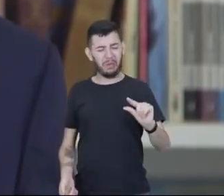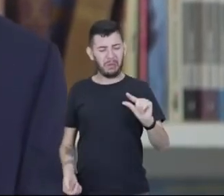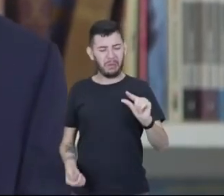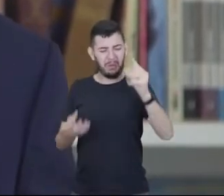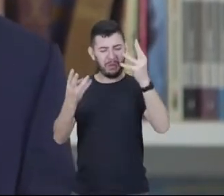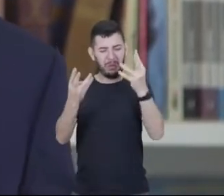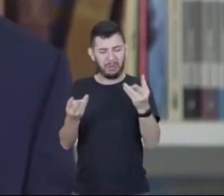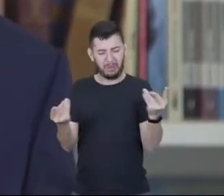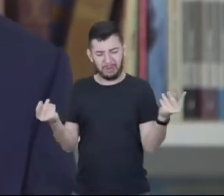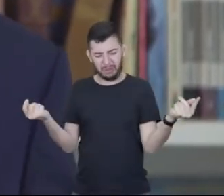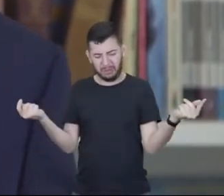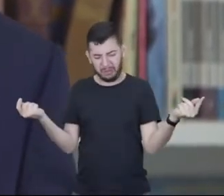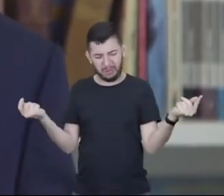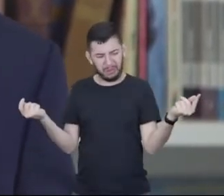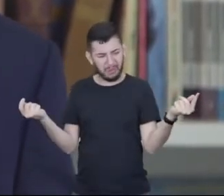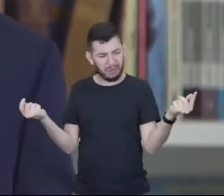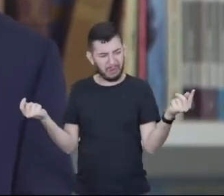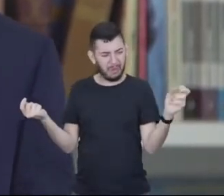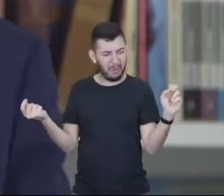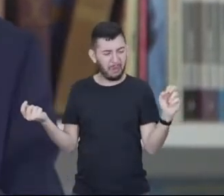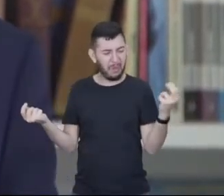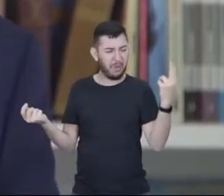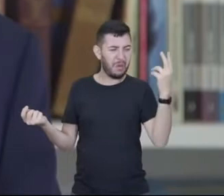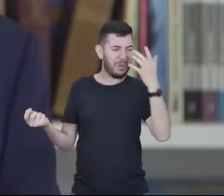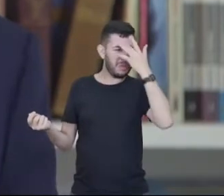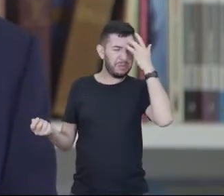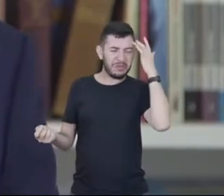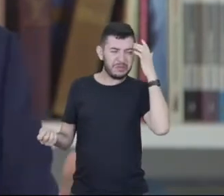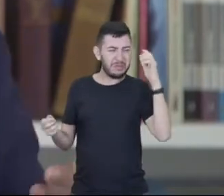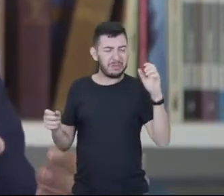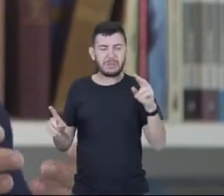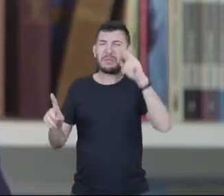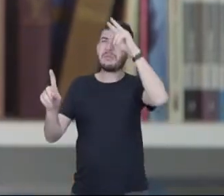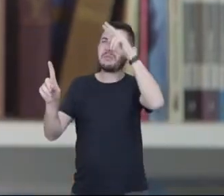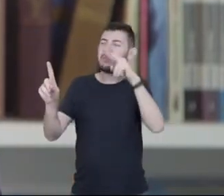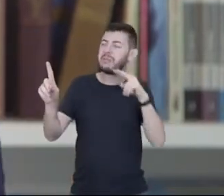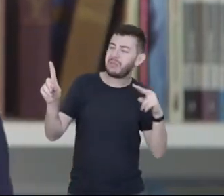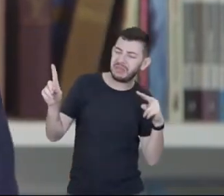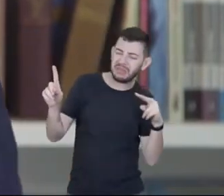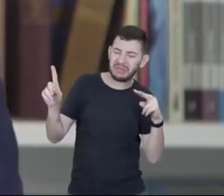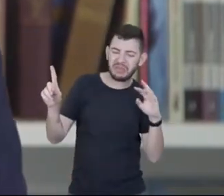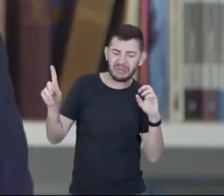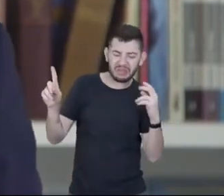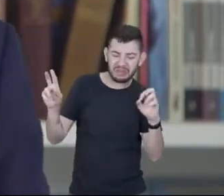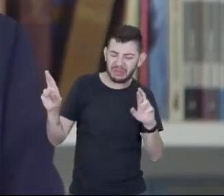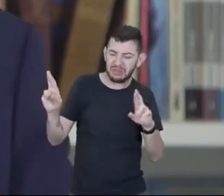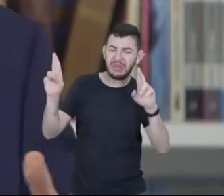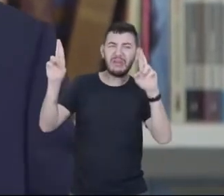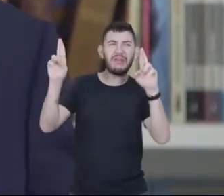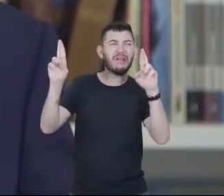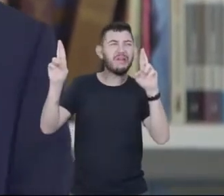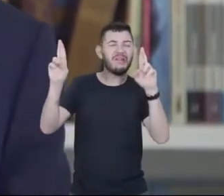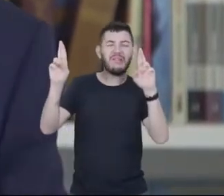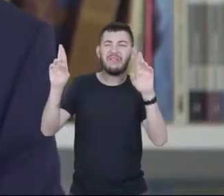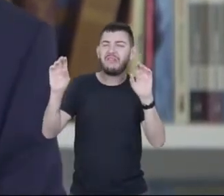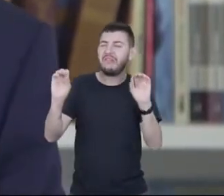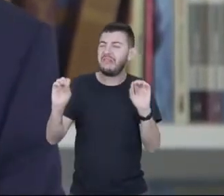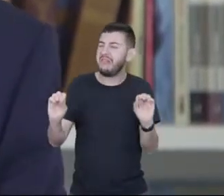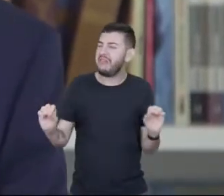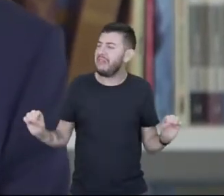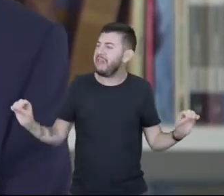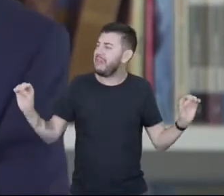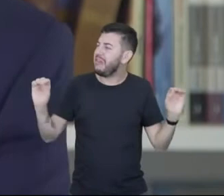perspectiva e de esperança do lado dos brasileiros que estão inconformados com incompetência